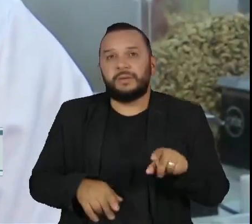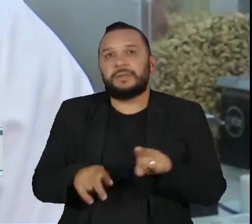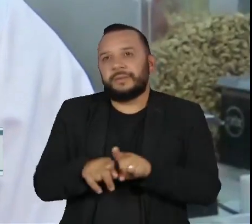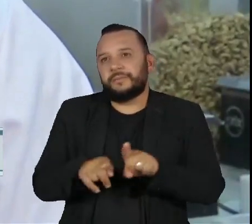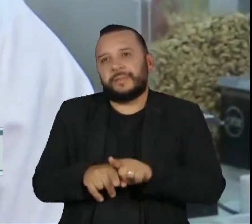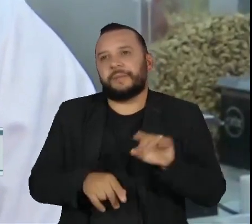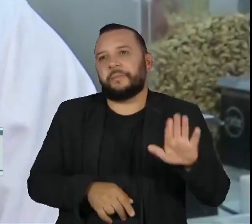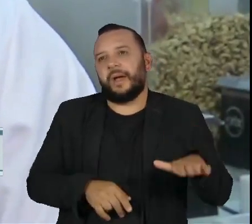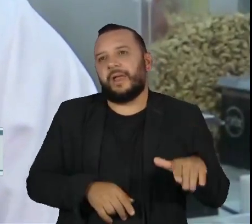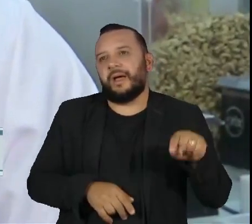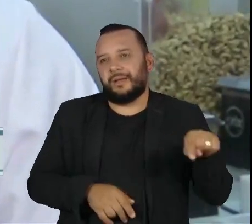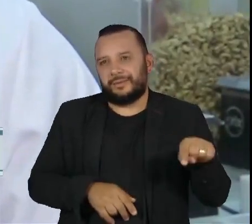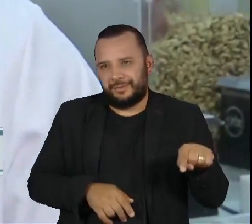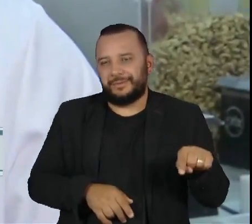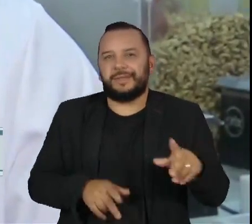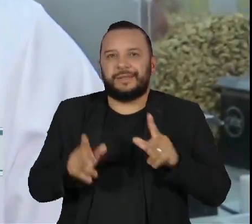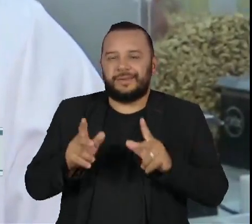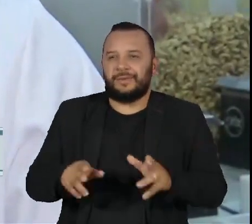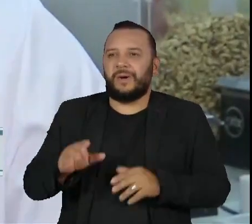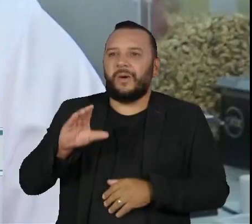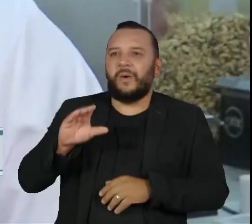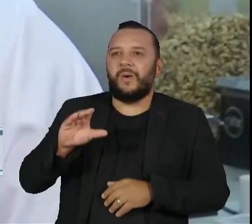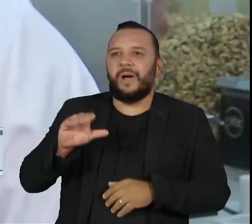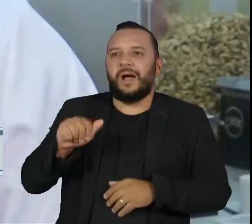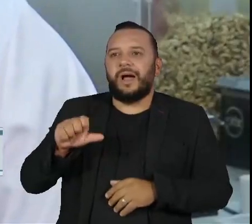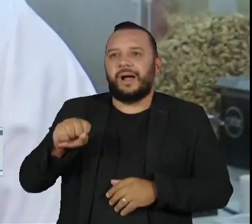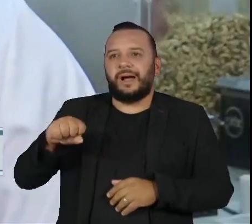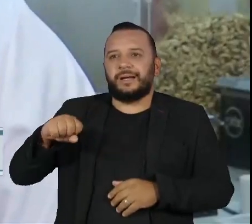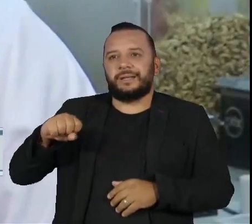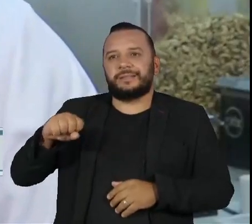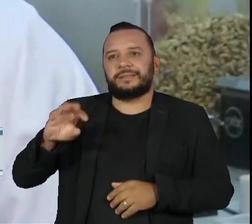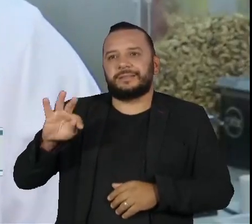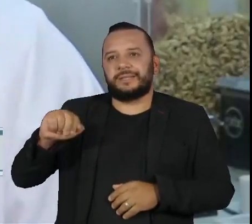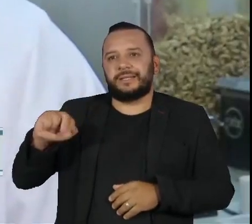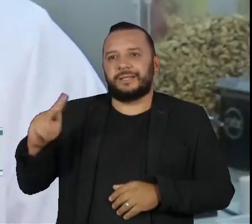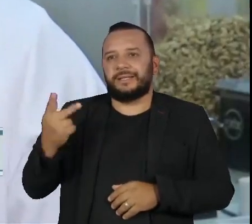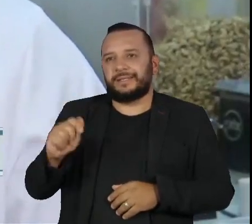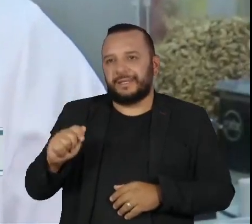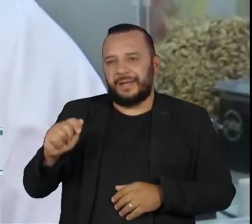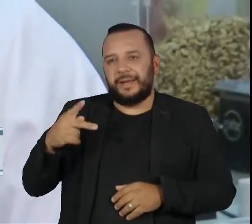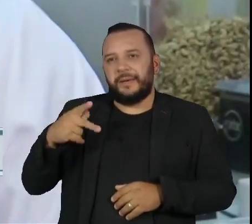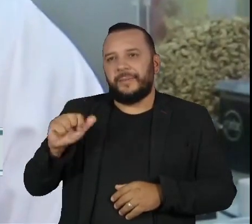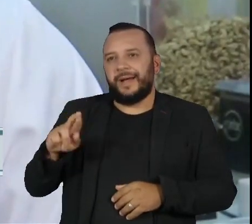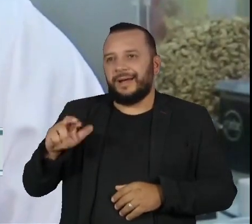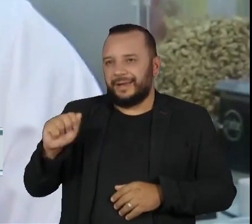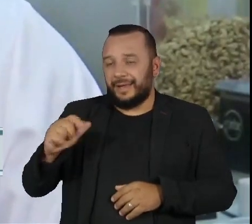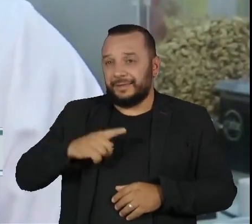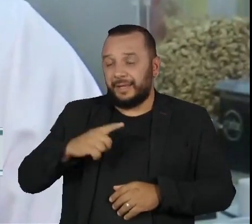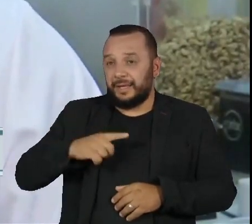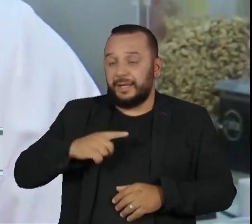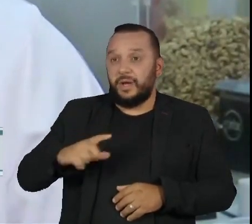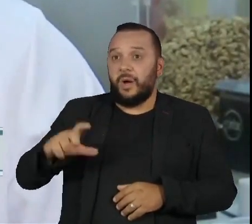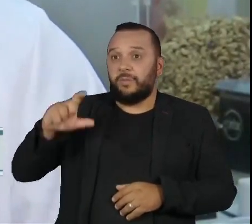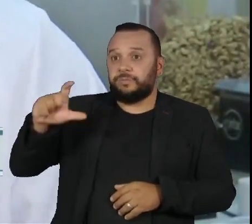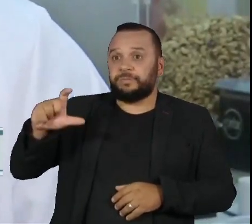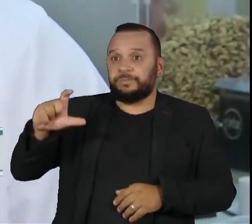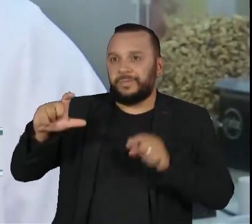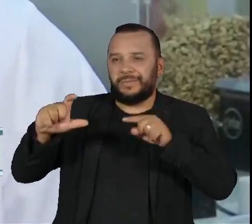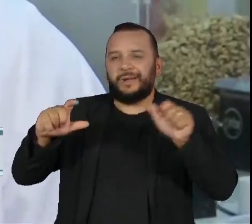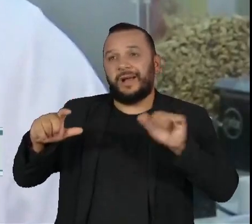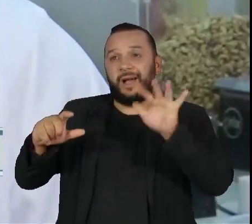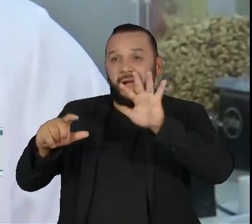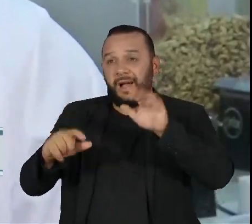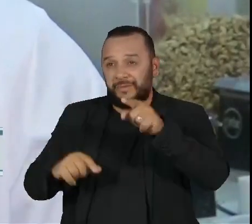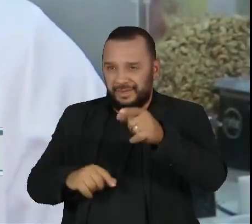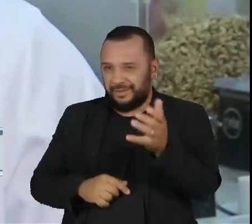diminui. Igualmente, a castanha do Pará, ela é classificada por tamanhos. Então, quando vocês forem buscar